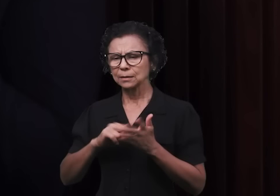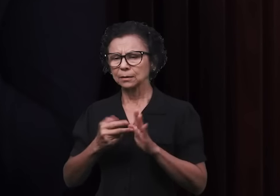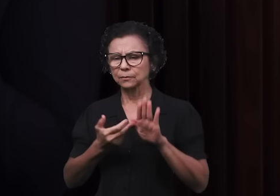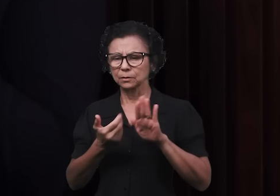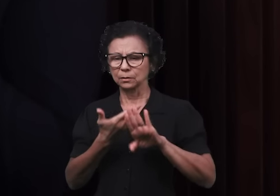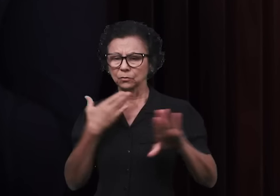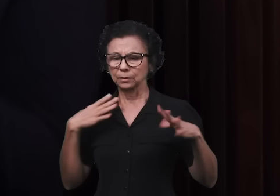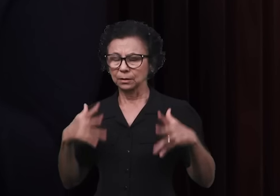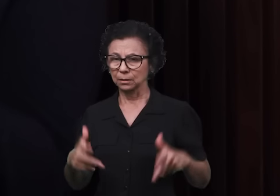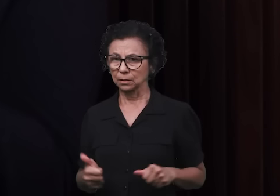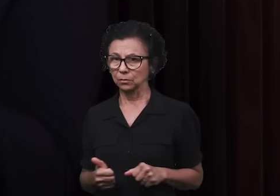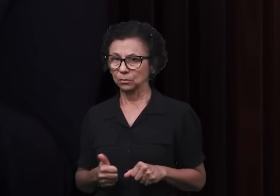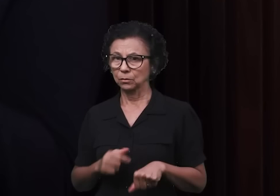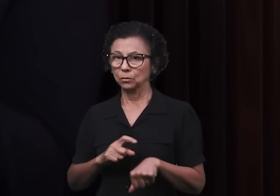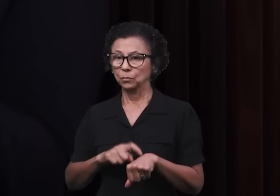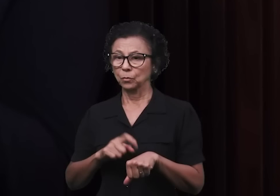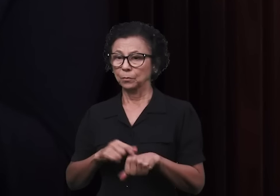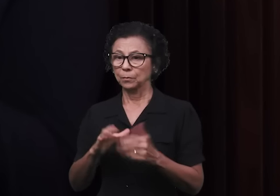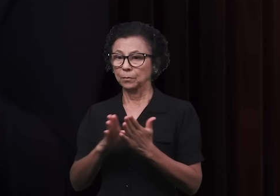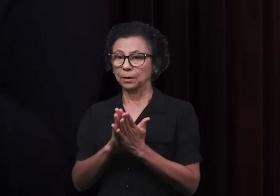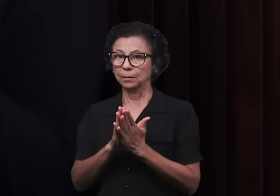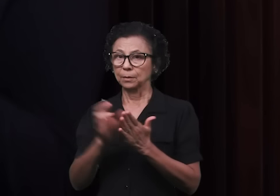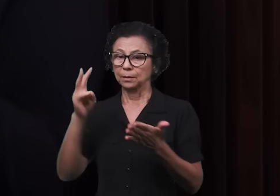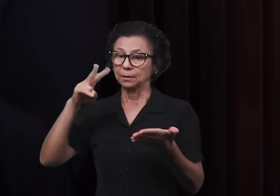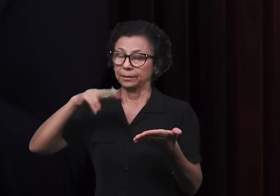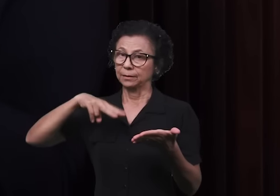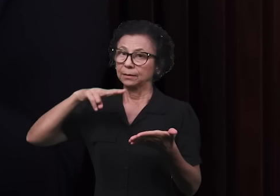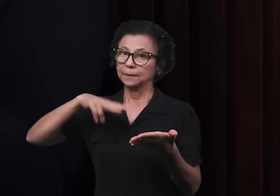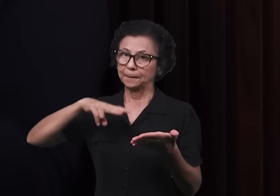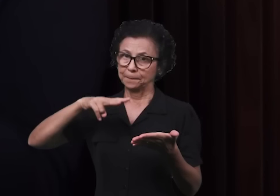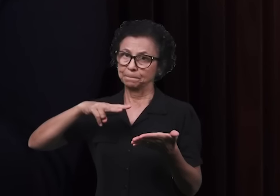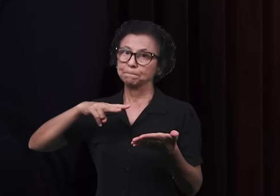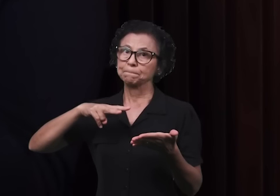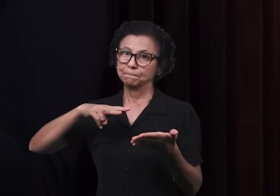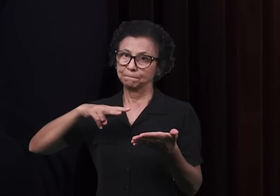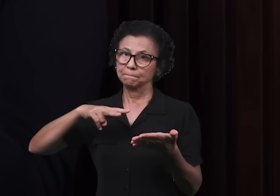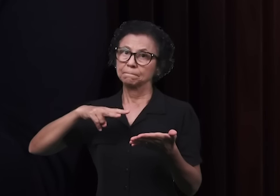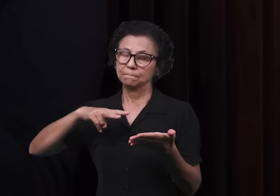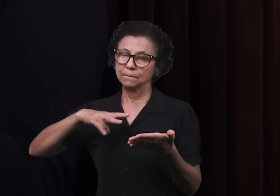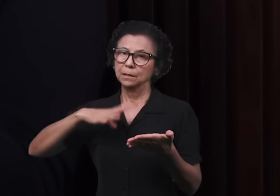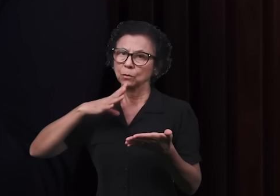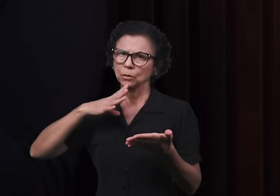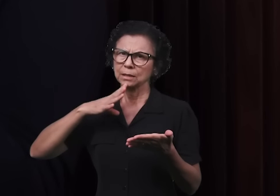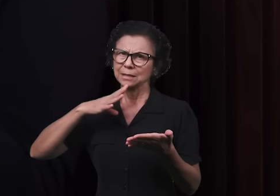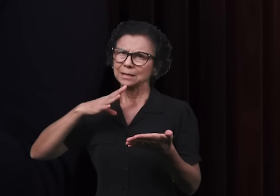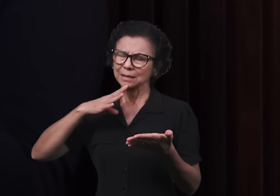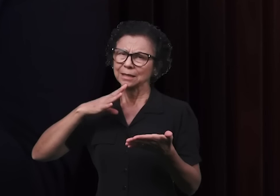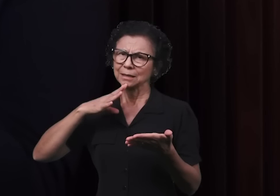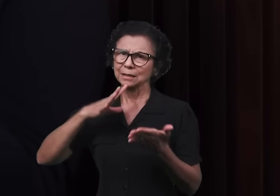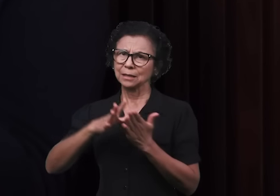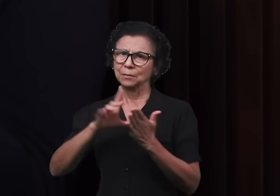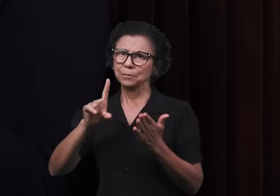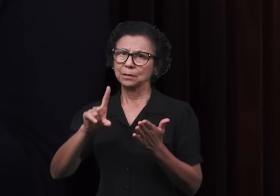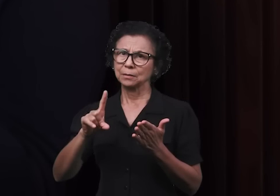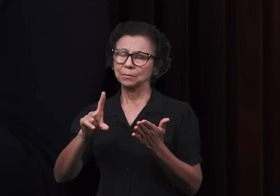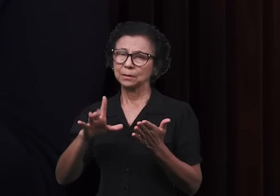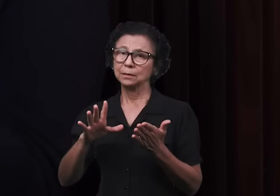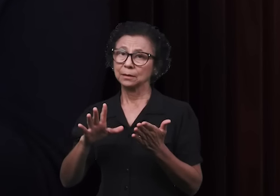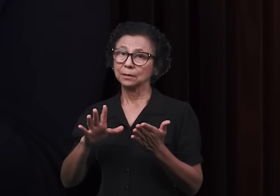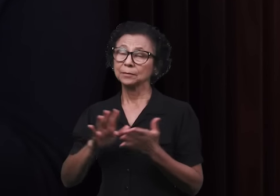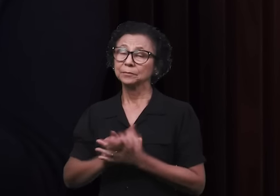volta para a palavra. Quando nós nos voltamos para a palavra de Deus, né, tão